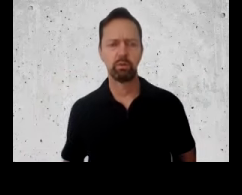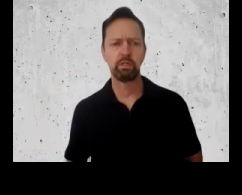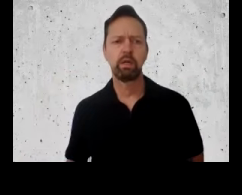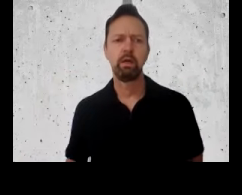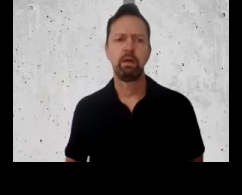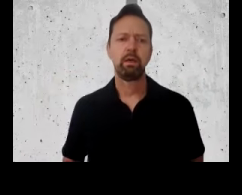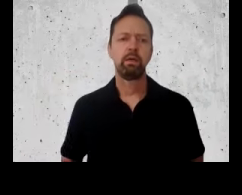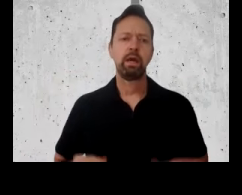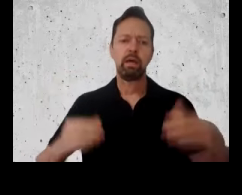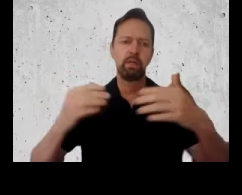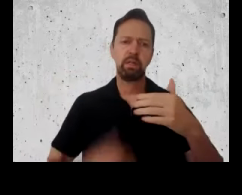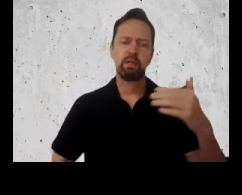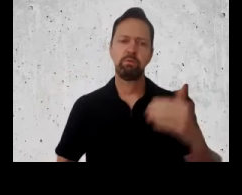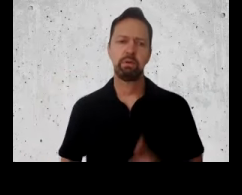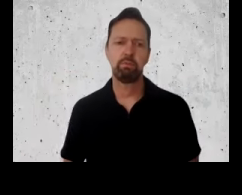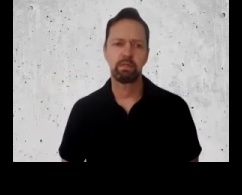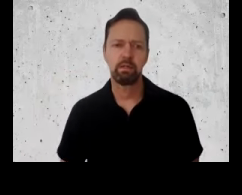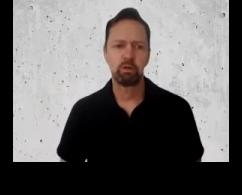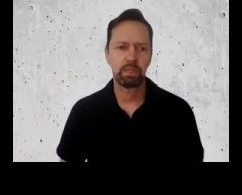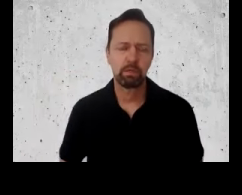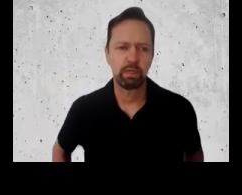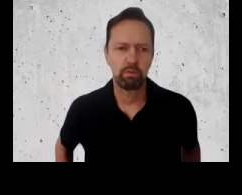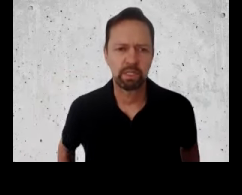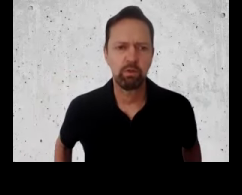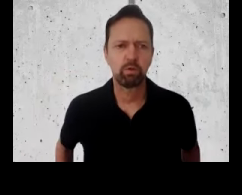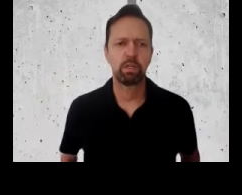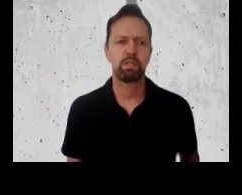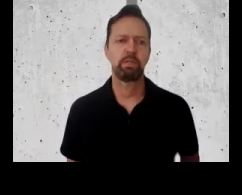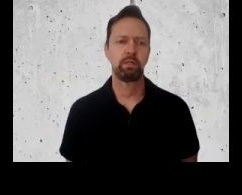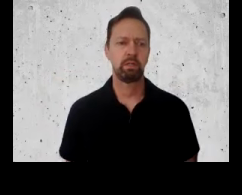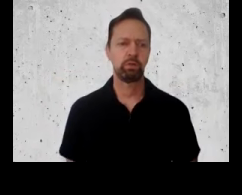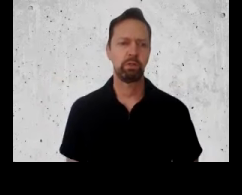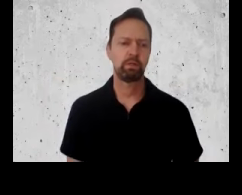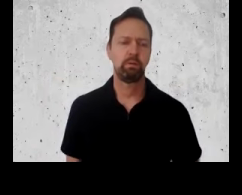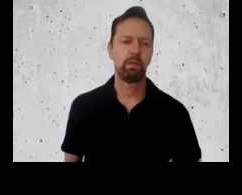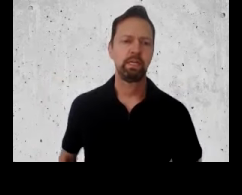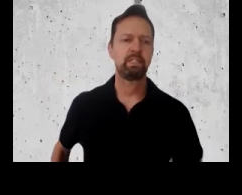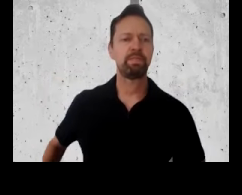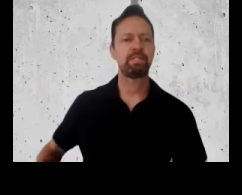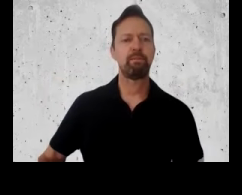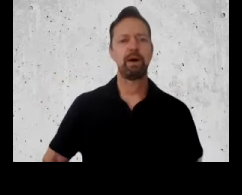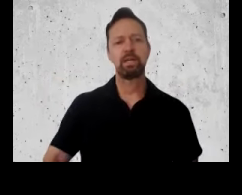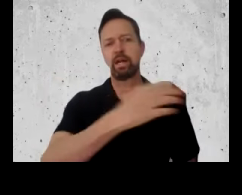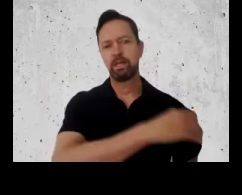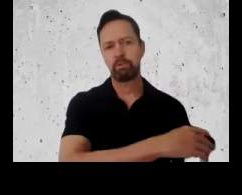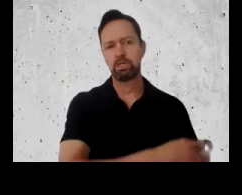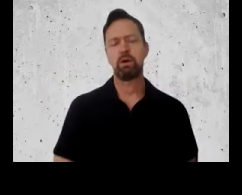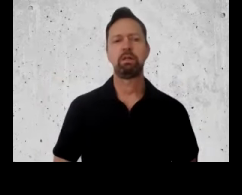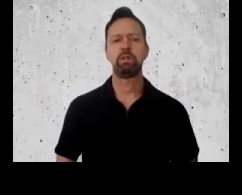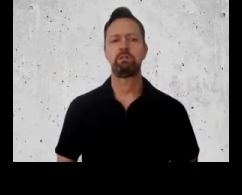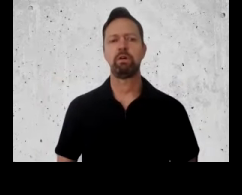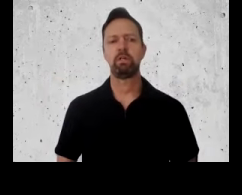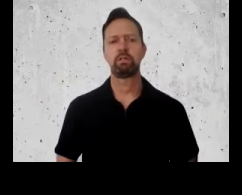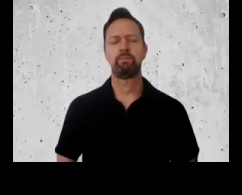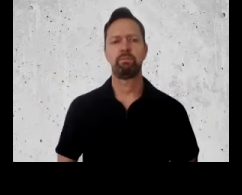aulas anteriores. E aí vai ter, assim, eu estou pensando de umas 5 ou 6 apresentações, e se precisar mais, daí na próxima